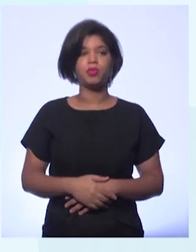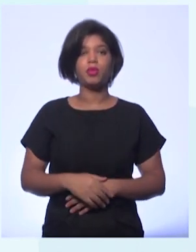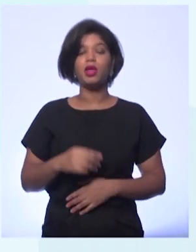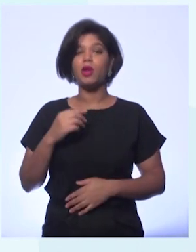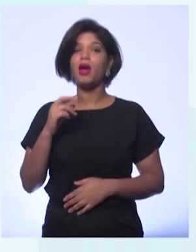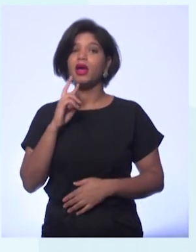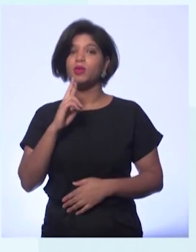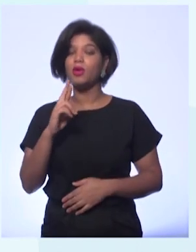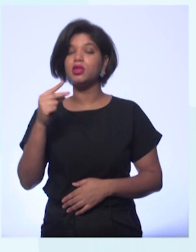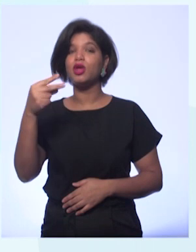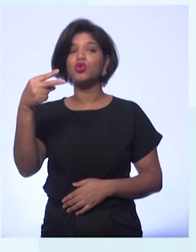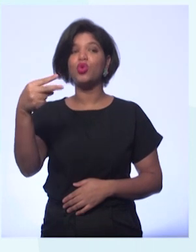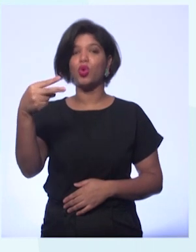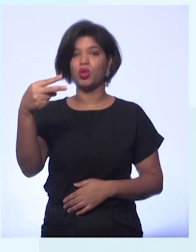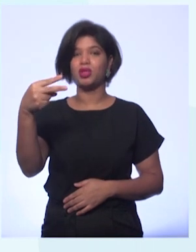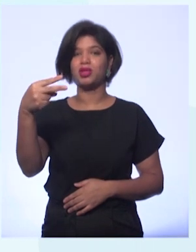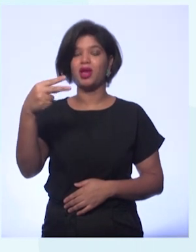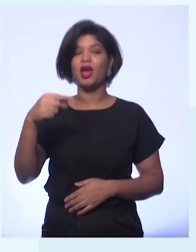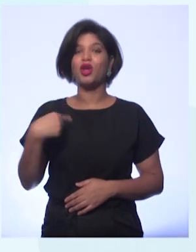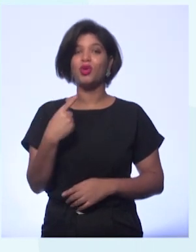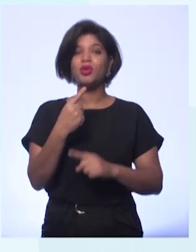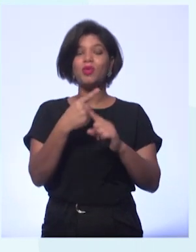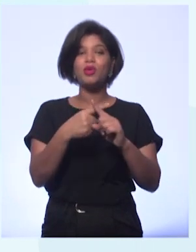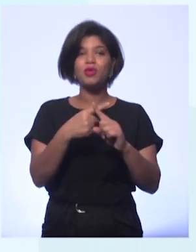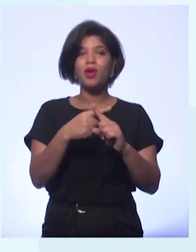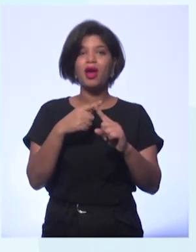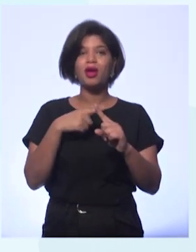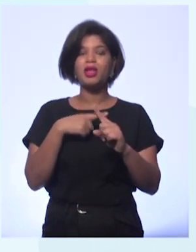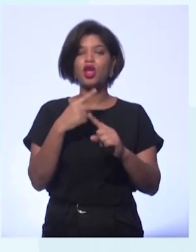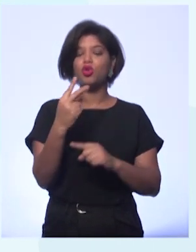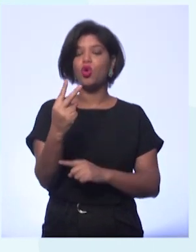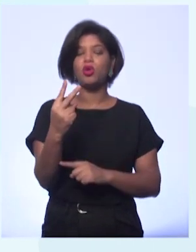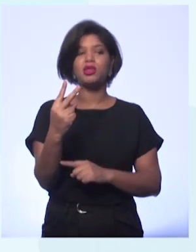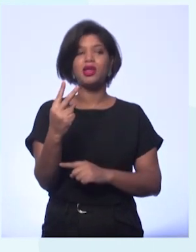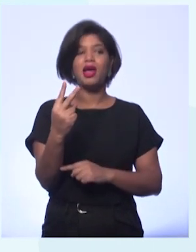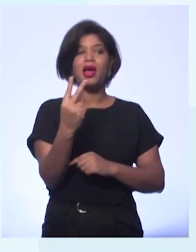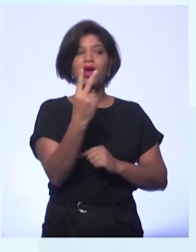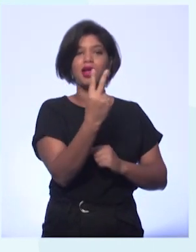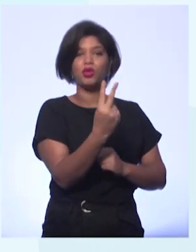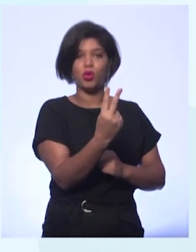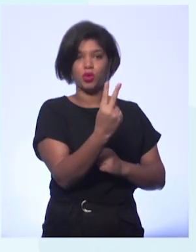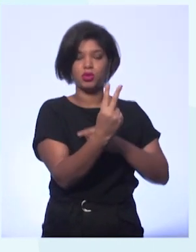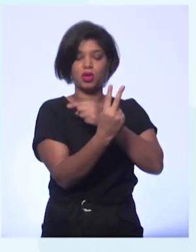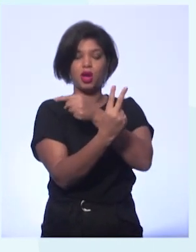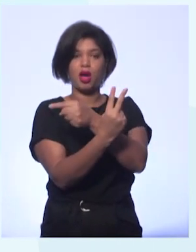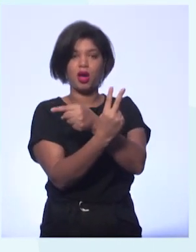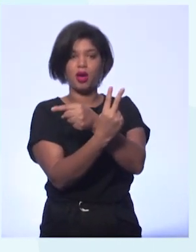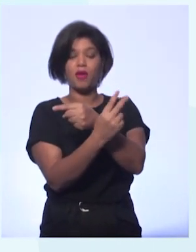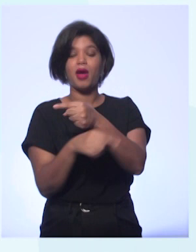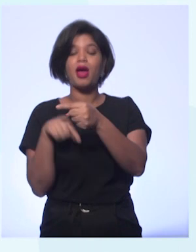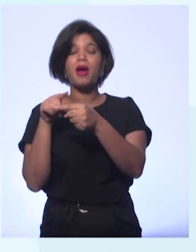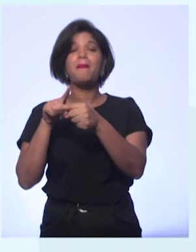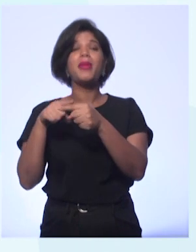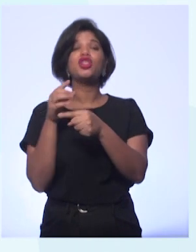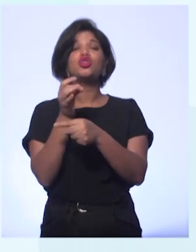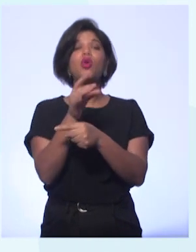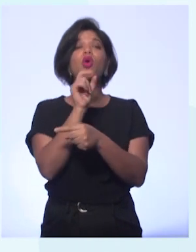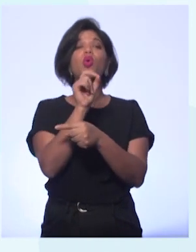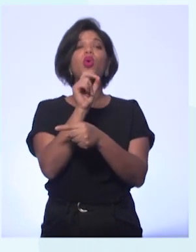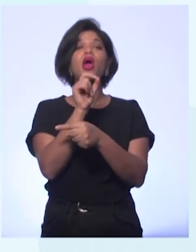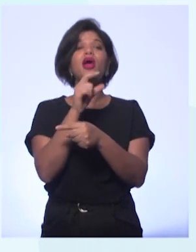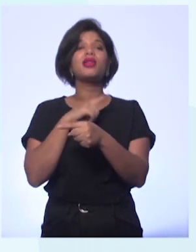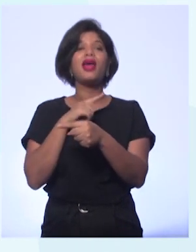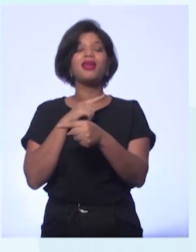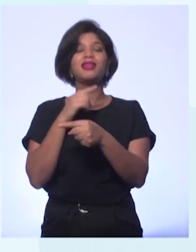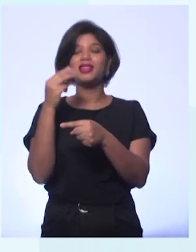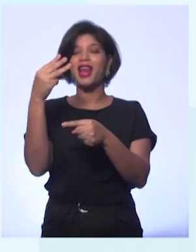Esse número 2, que é o que a gente multiplicou, é a parte inteira, é o número que fica aqui na frente, ó. Tá bom? E o que sobrou? Não sobraram 3 pedaços?